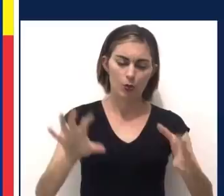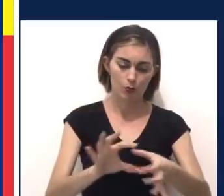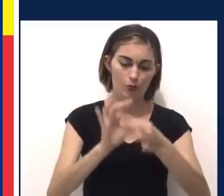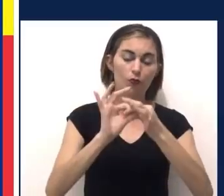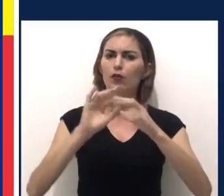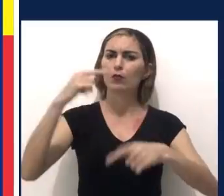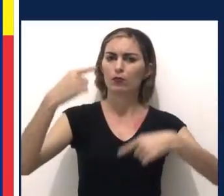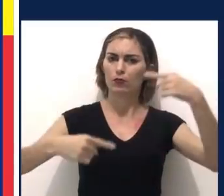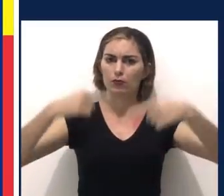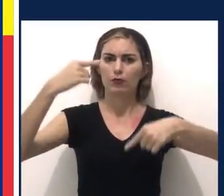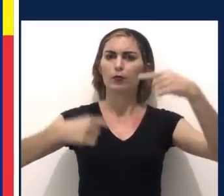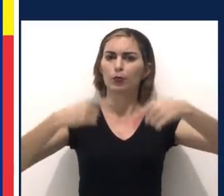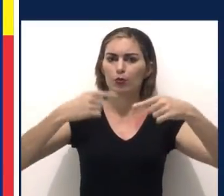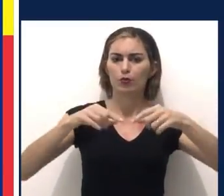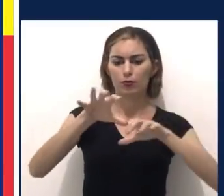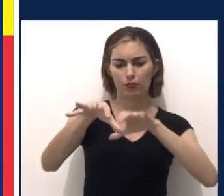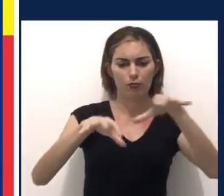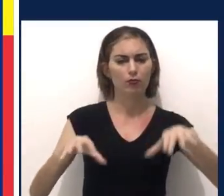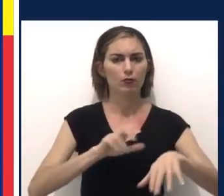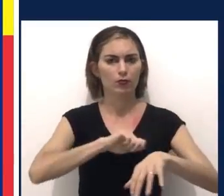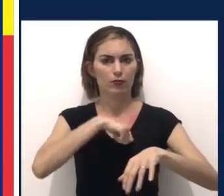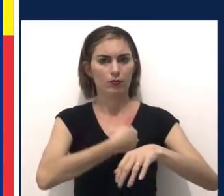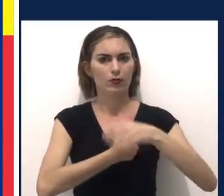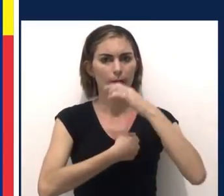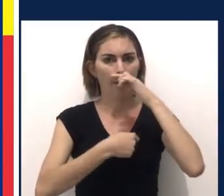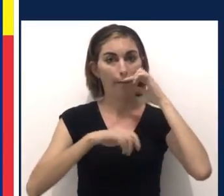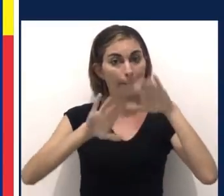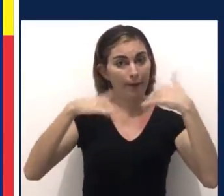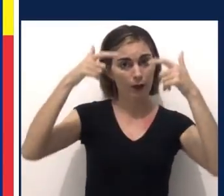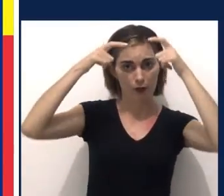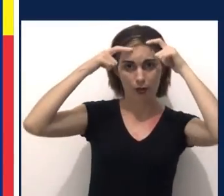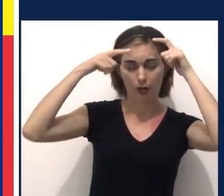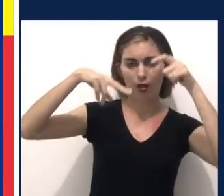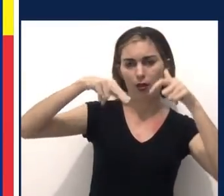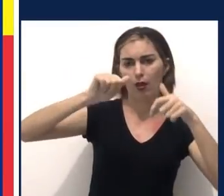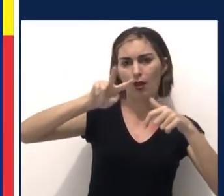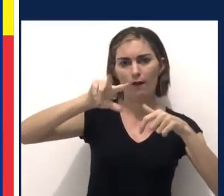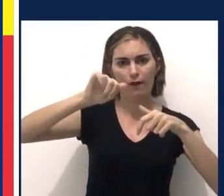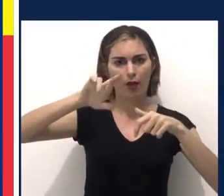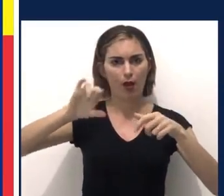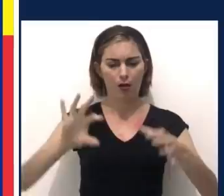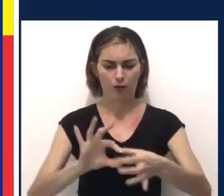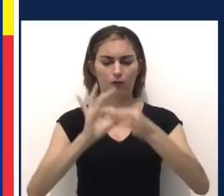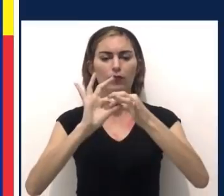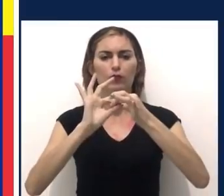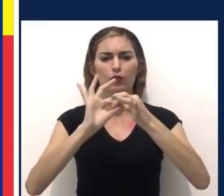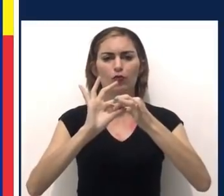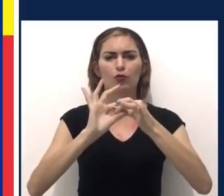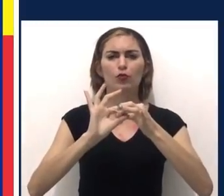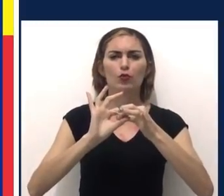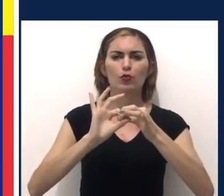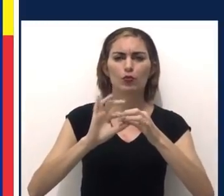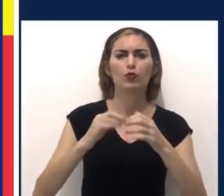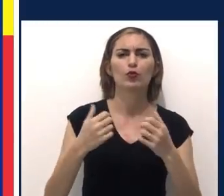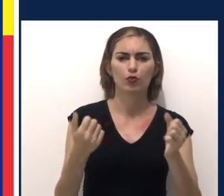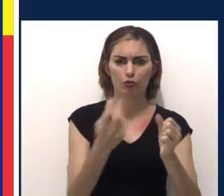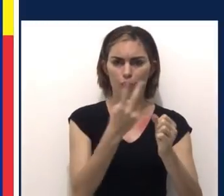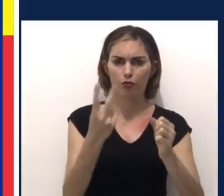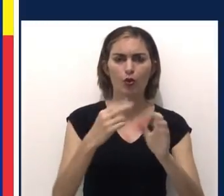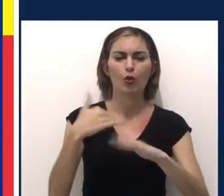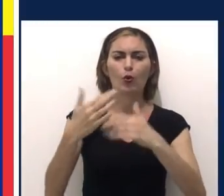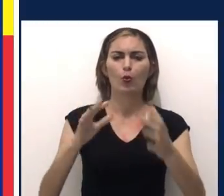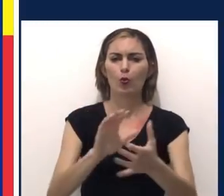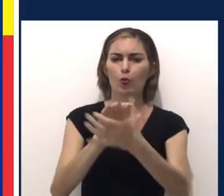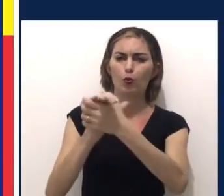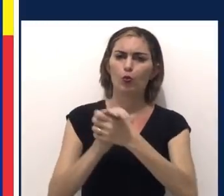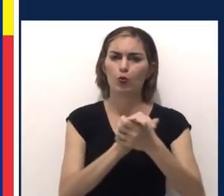A unificação política do território da Espanha. Então, o Reino de Navarra foi incorporado em